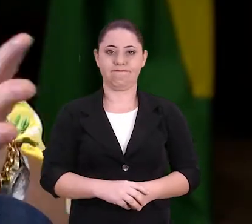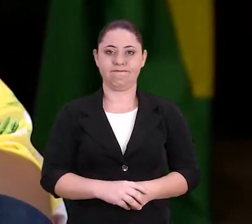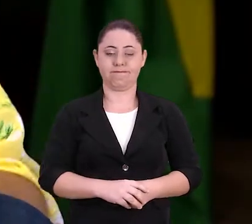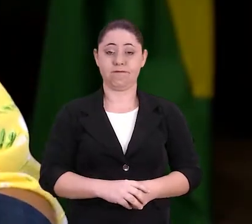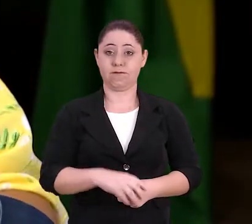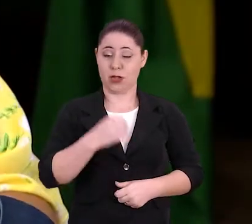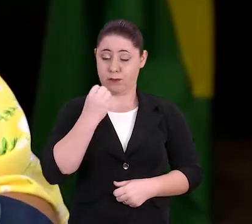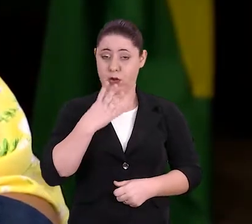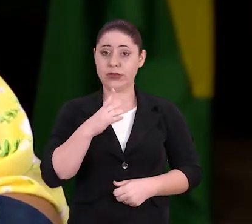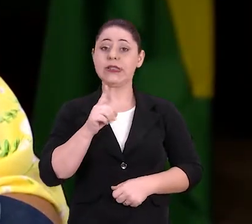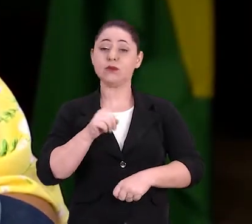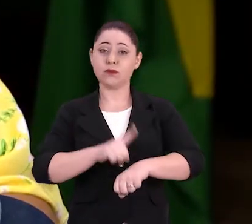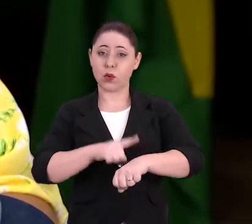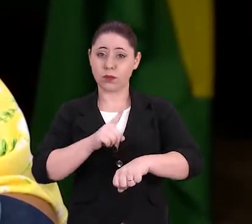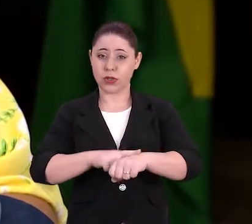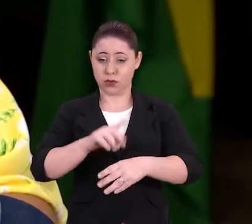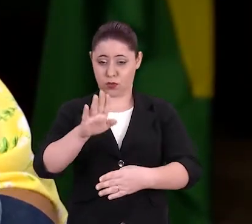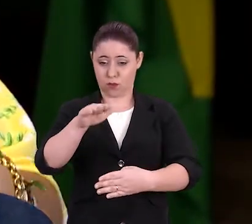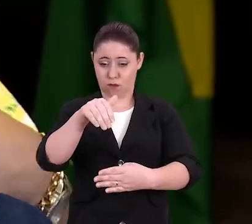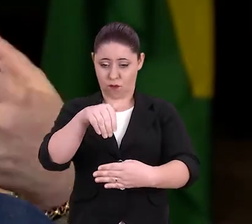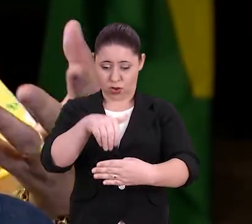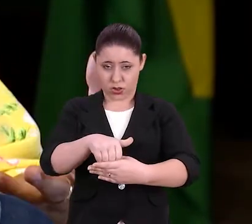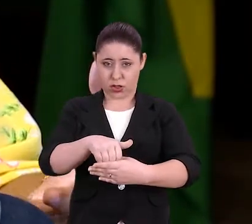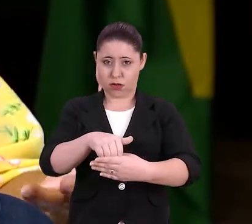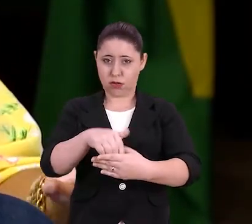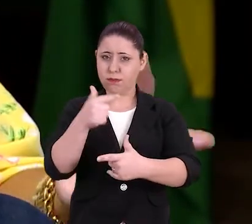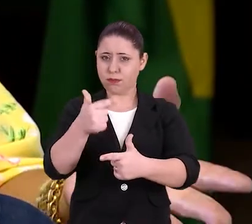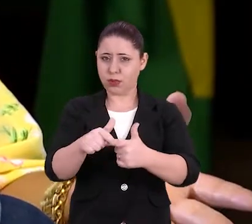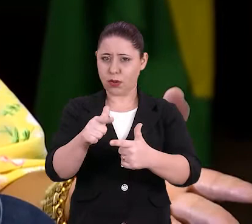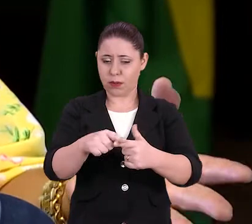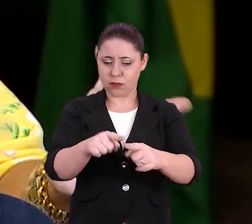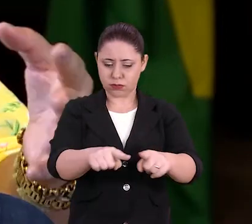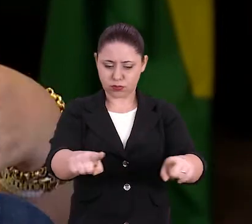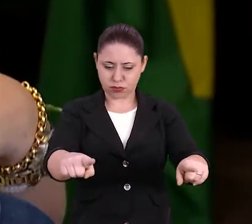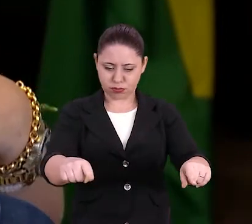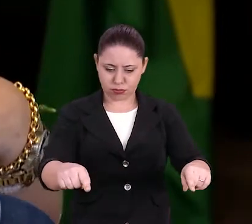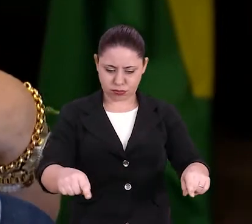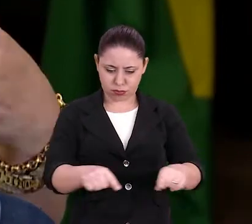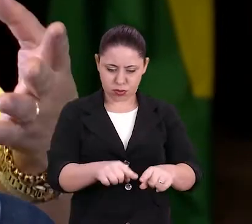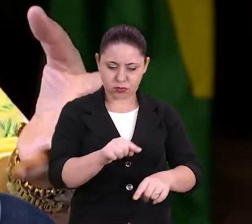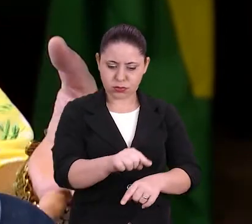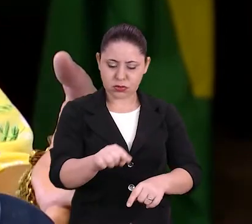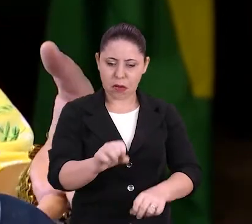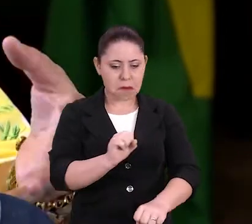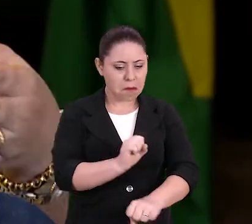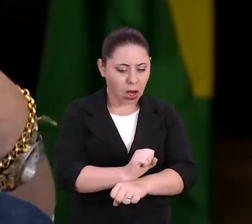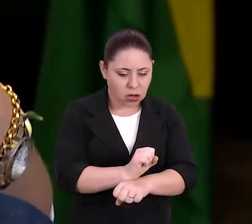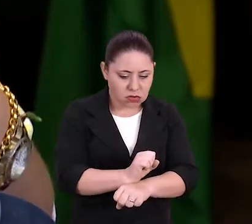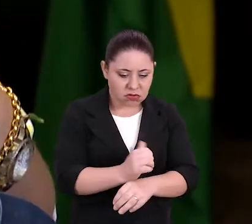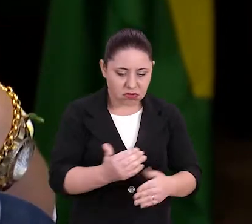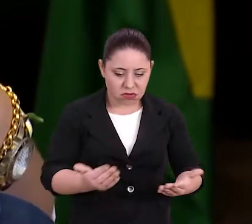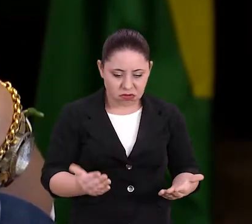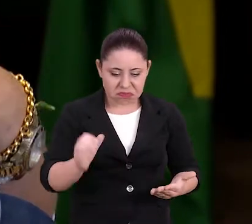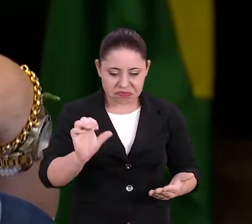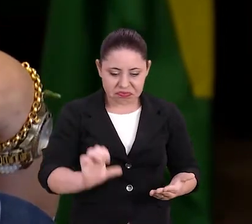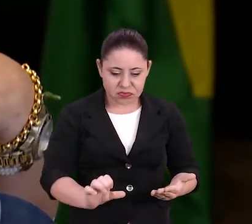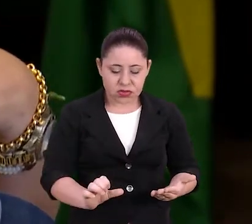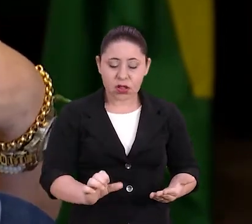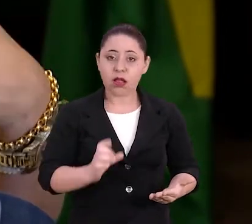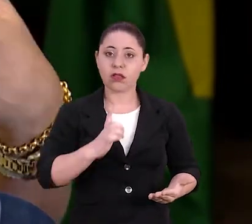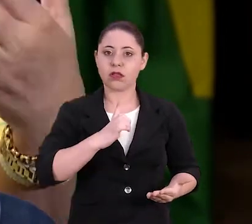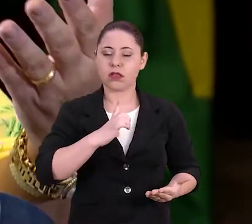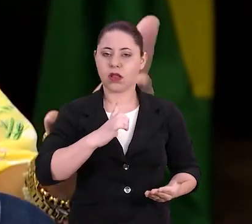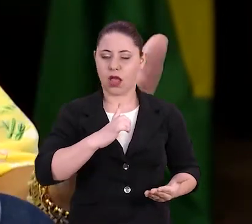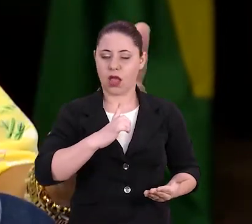Bom, se durante a votação acontecer algum problema na urna eletrônica que ela pare de funcionar, nós temos